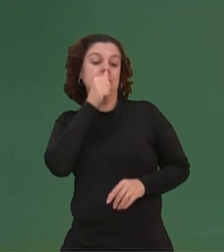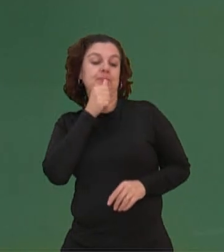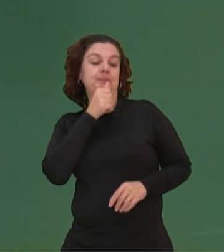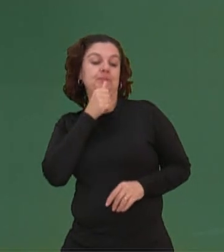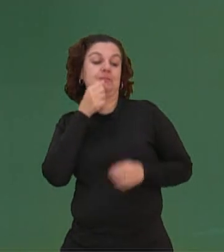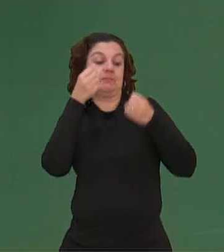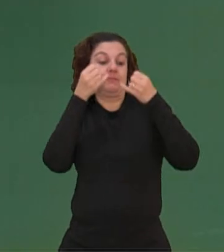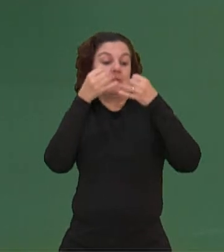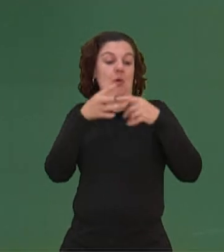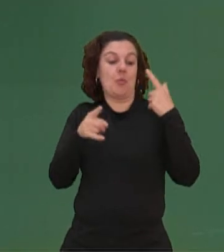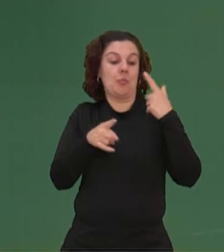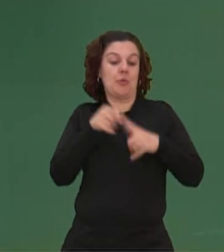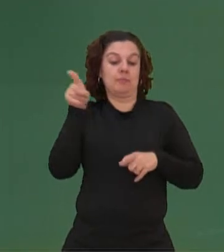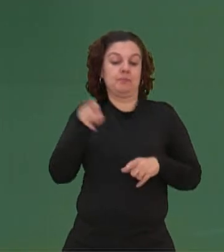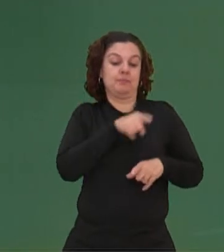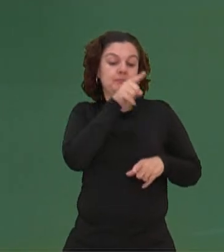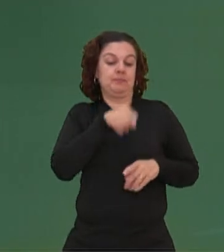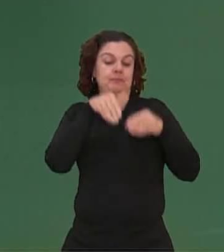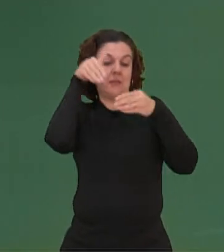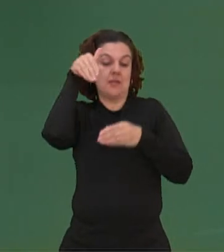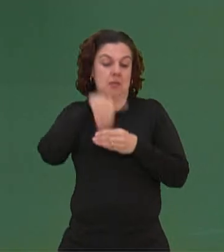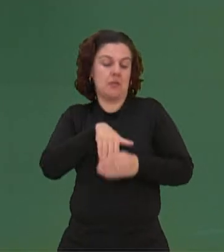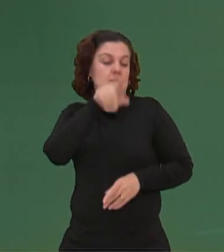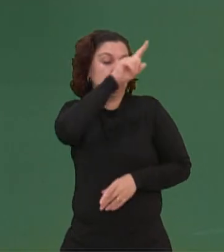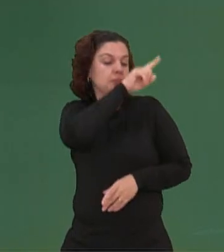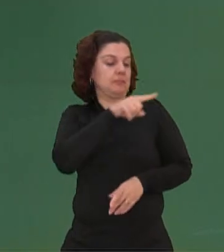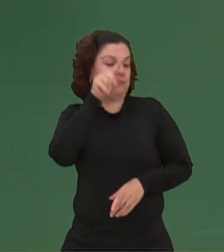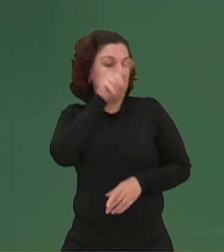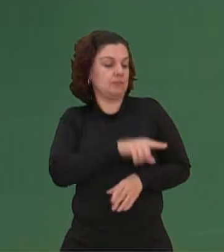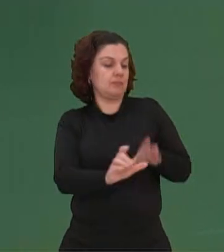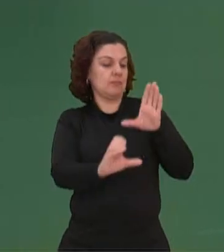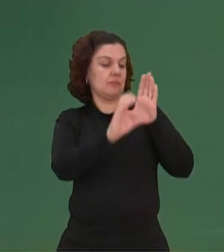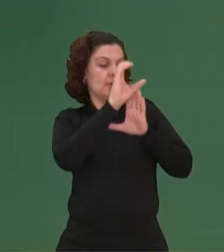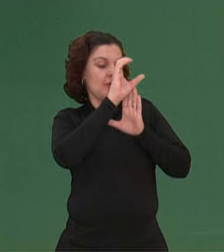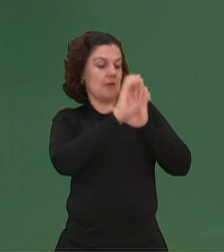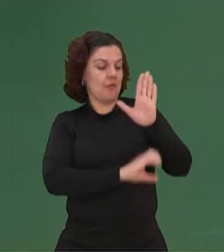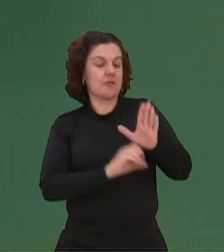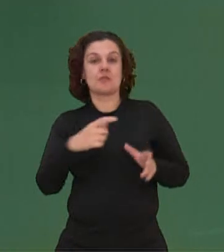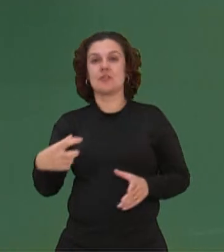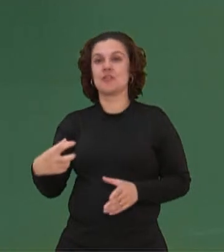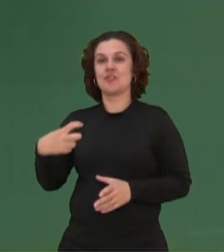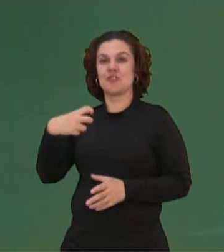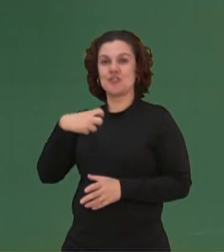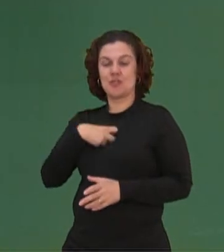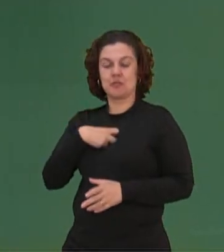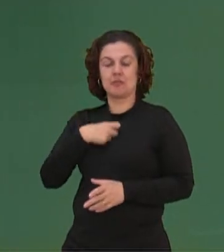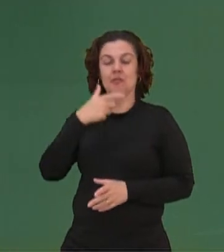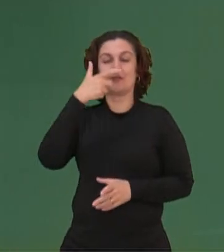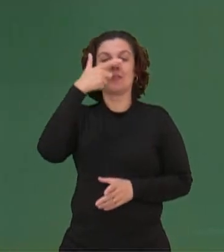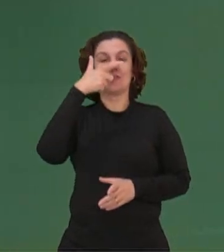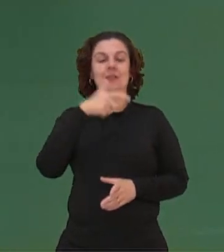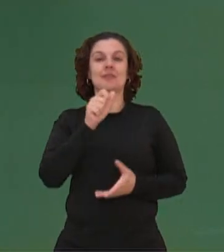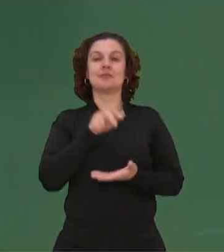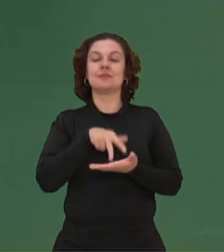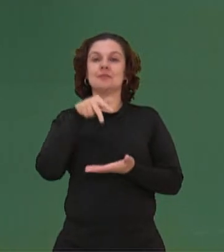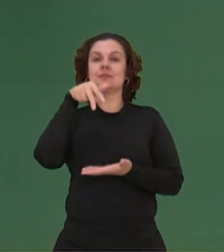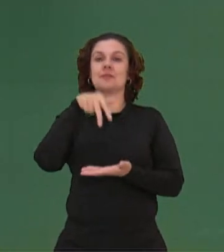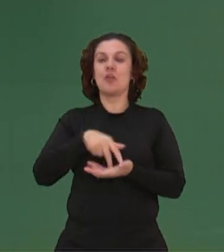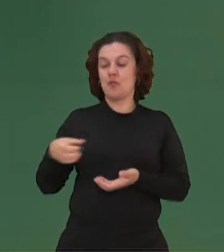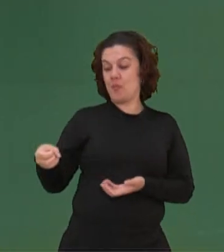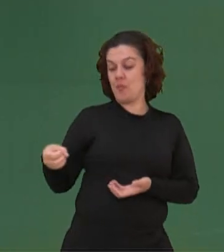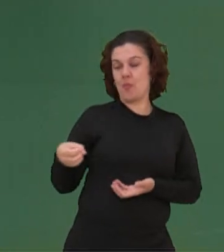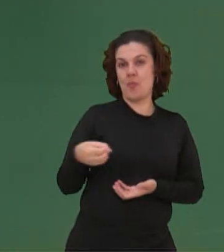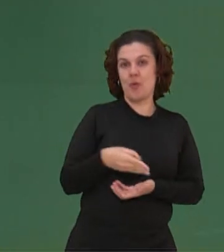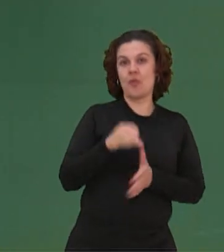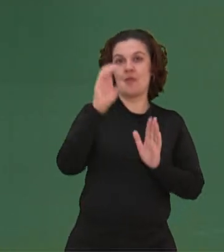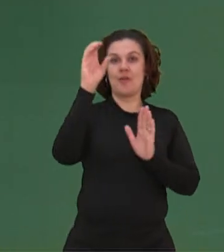o cancelamento da eleição, o cancelamento da Constituição, e o Getúlio Vargas outorgou para o Brasil uma